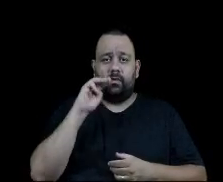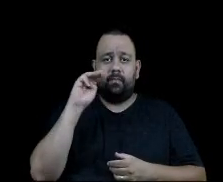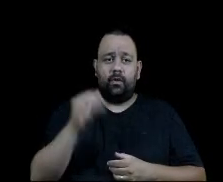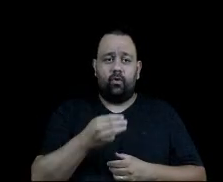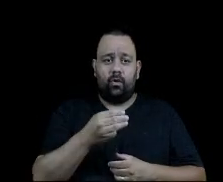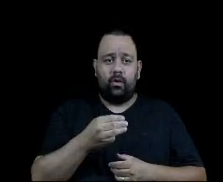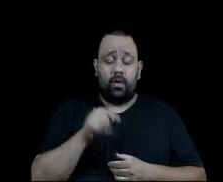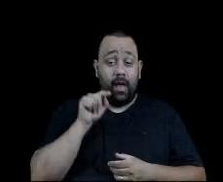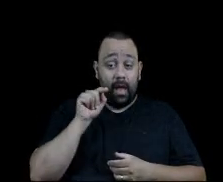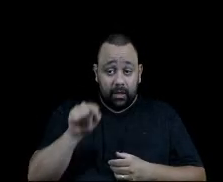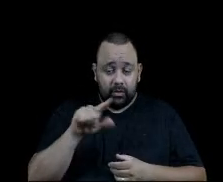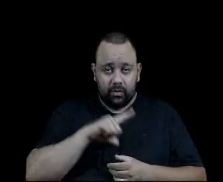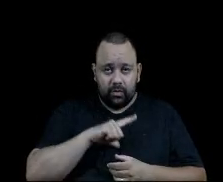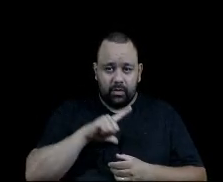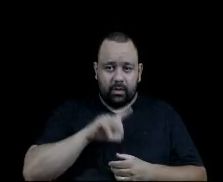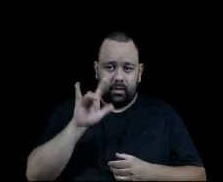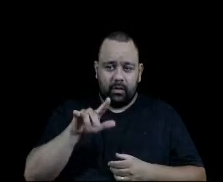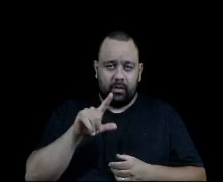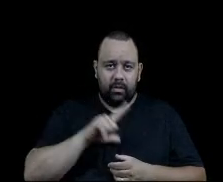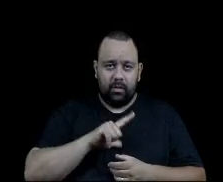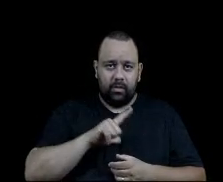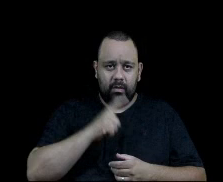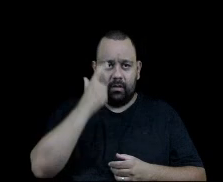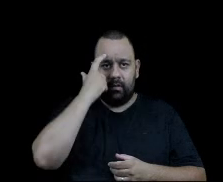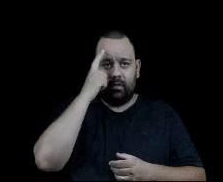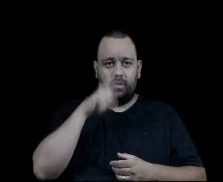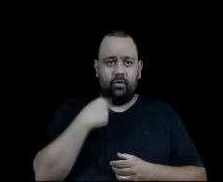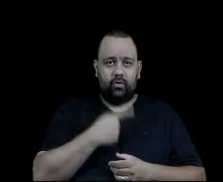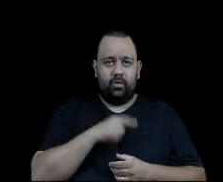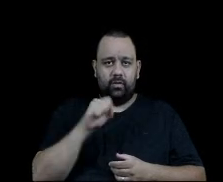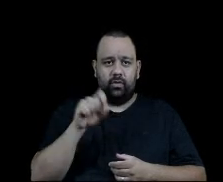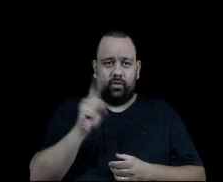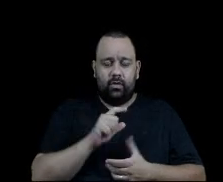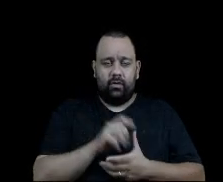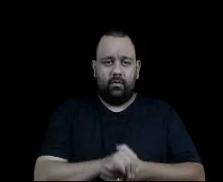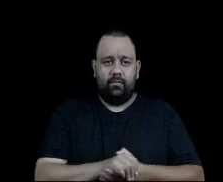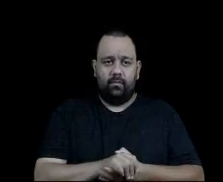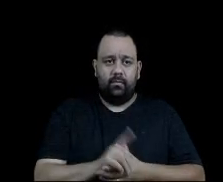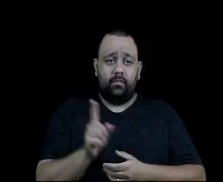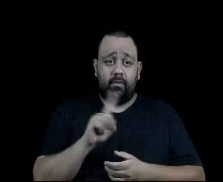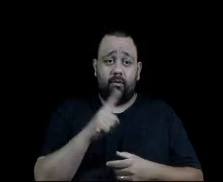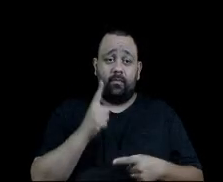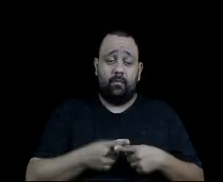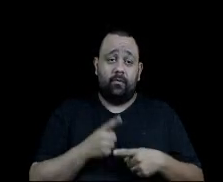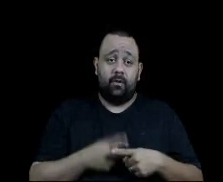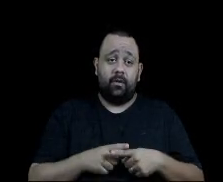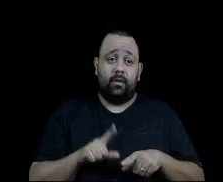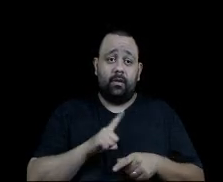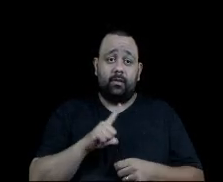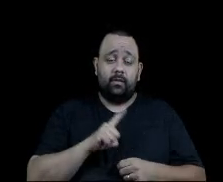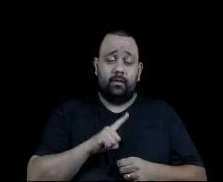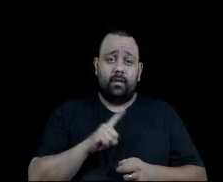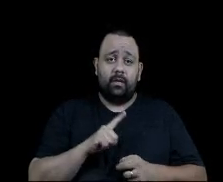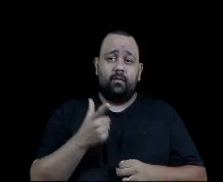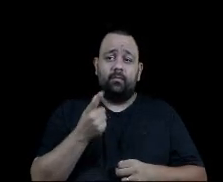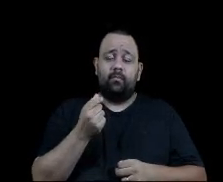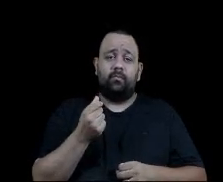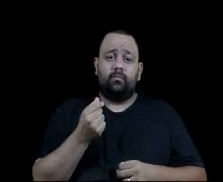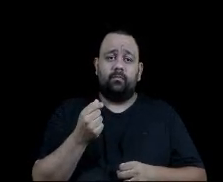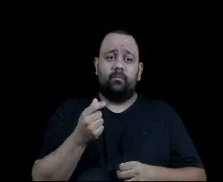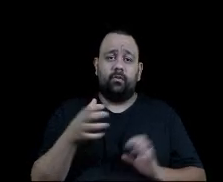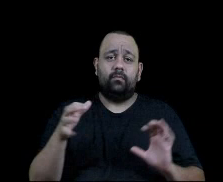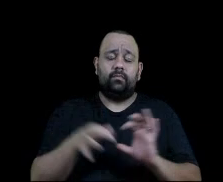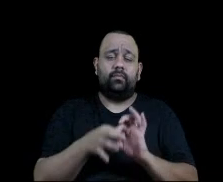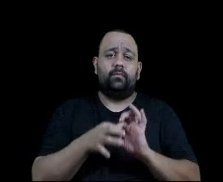prefeitura tem em caixa 54 milhões, seria isso que viria na cabeça da gente ou não? Não, porque dentro disso a gente